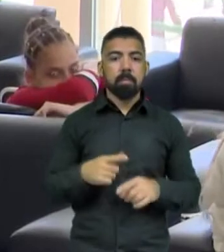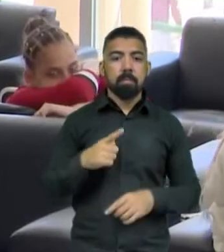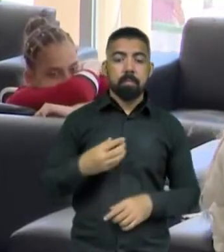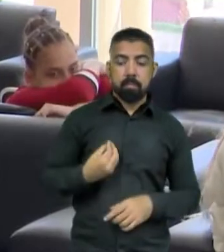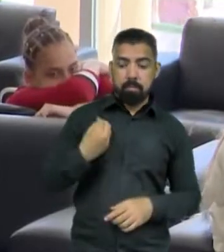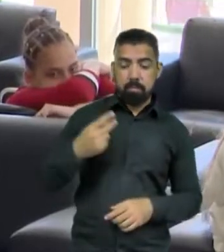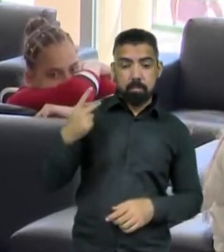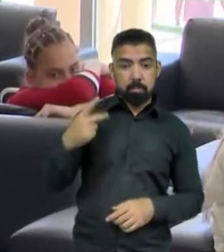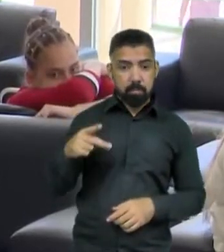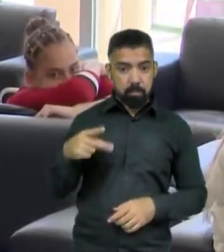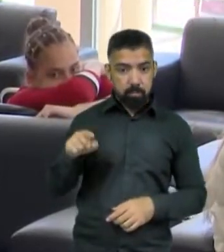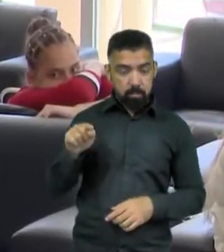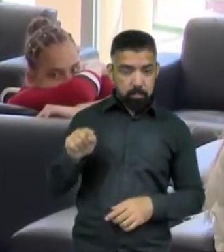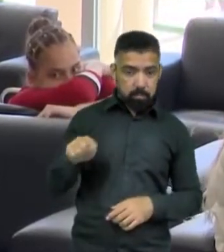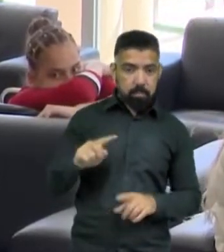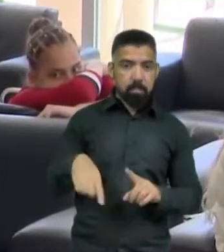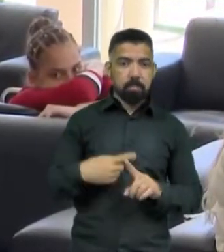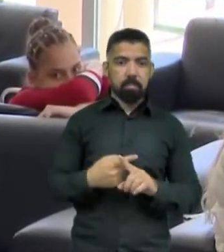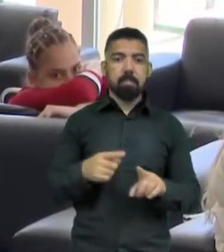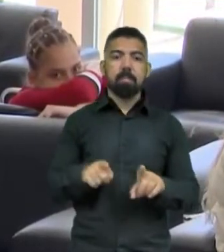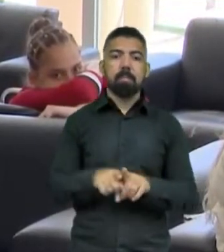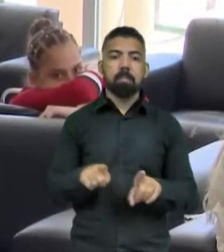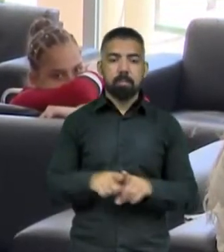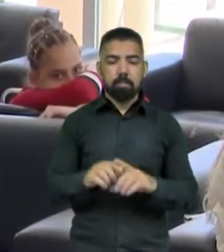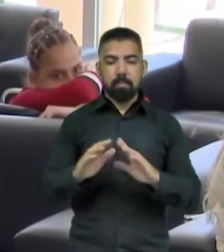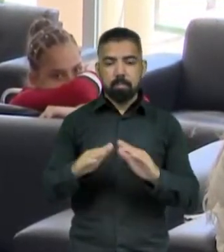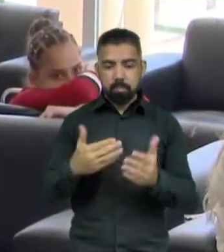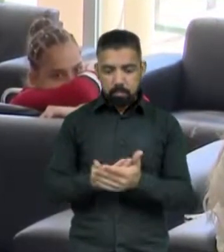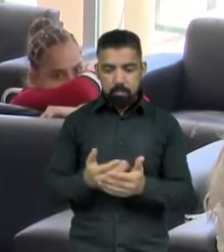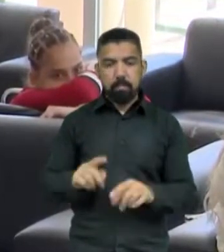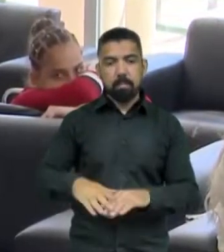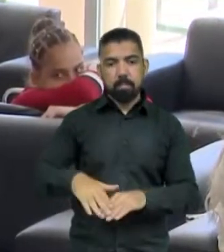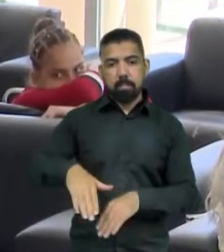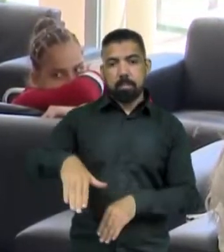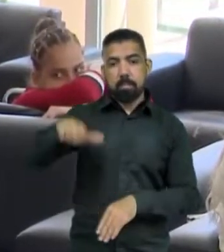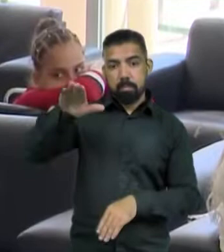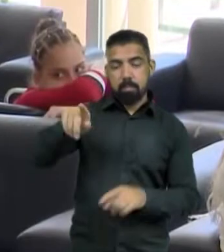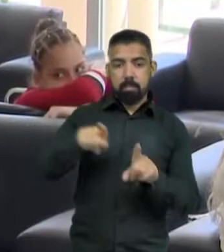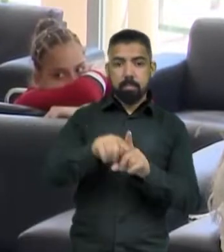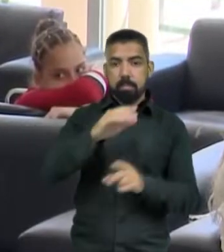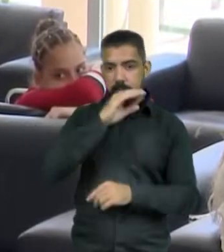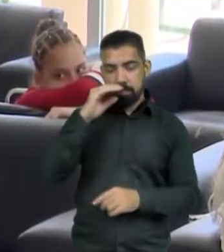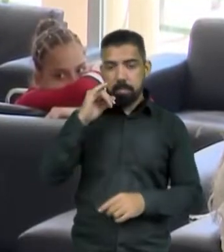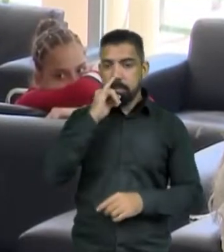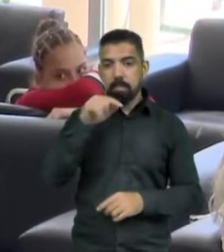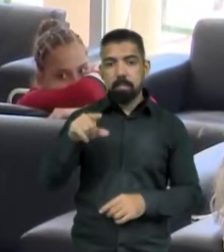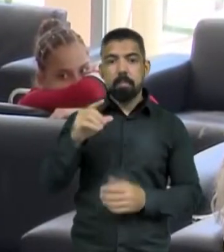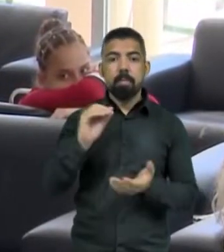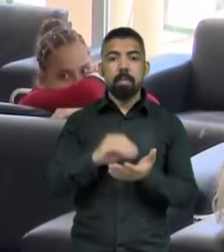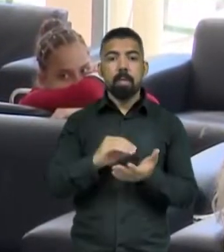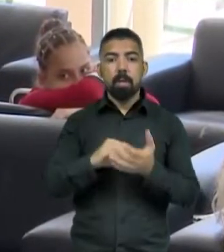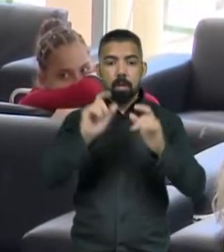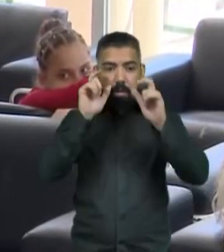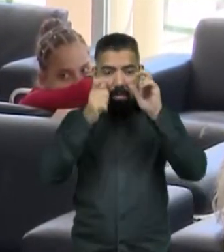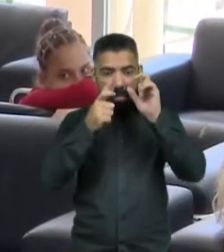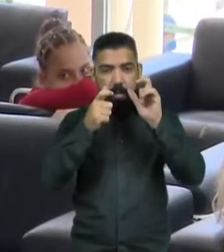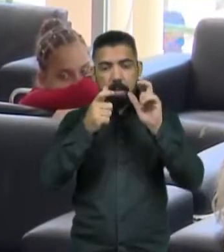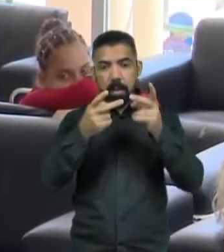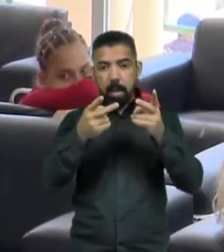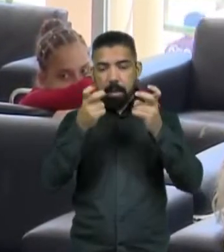precoce, quanto na vida do colégio e na vida adulta. Então, por exemplo, a criança tem déficit de atenção, aquela criança